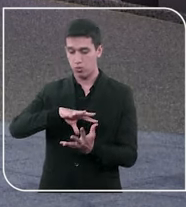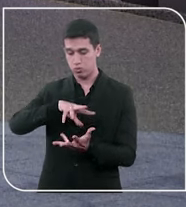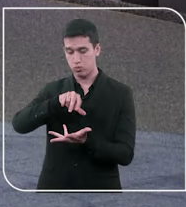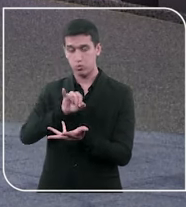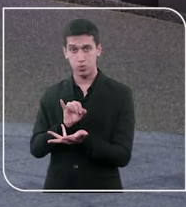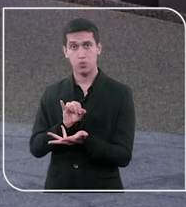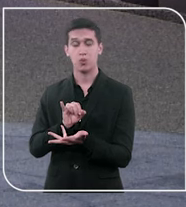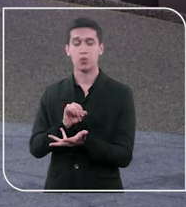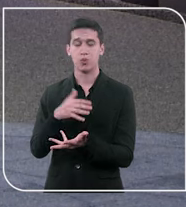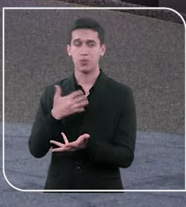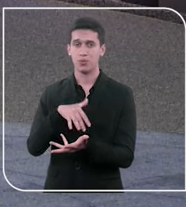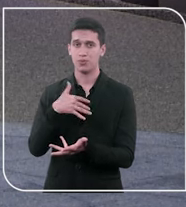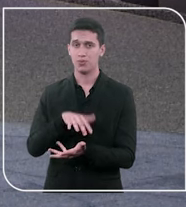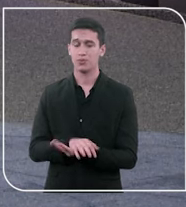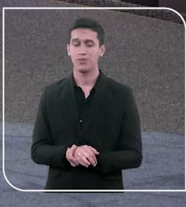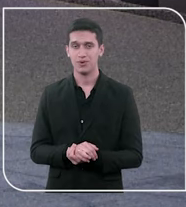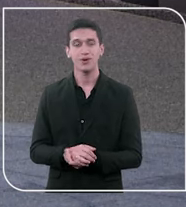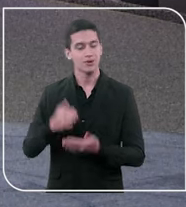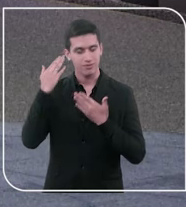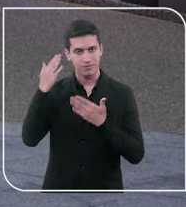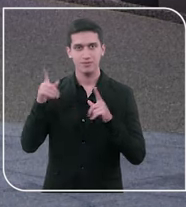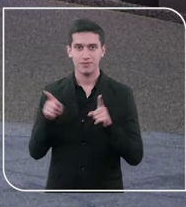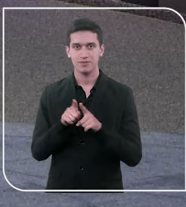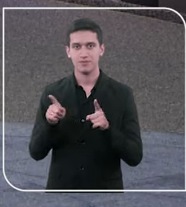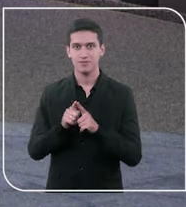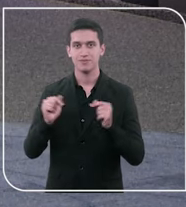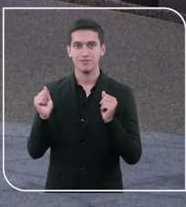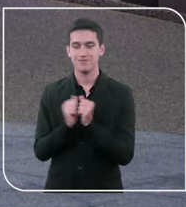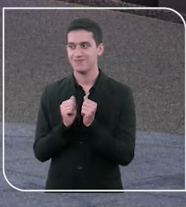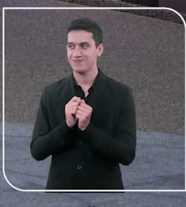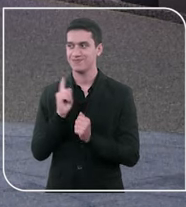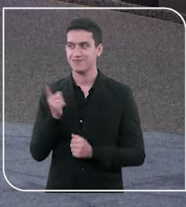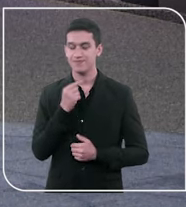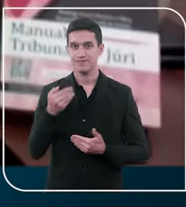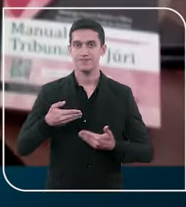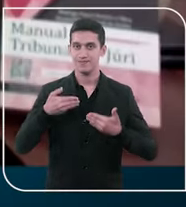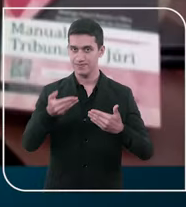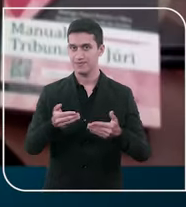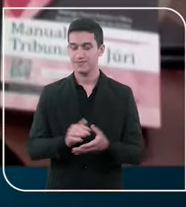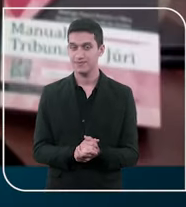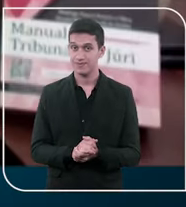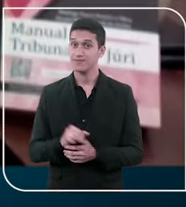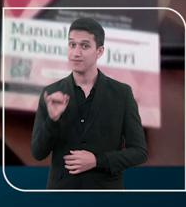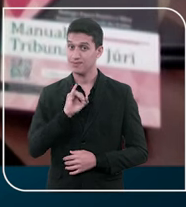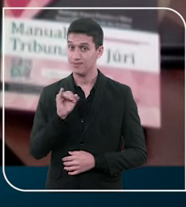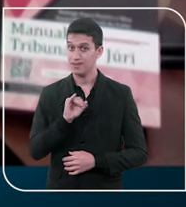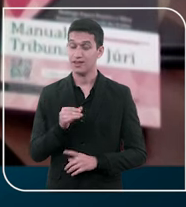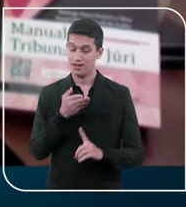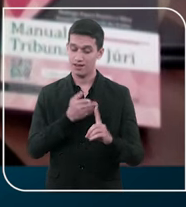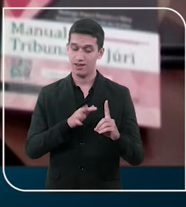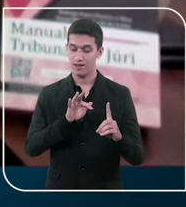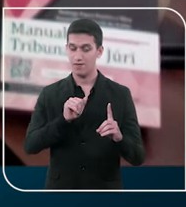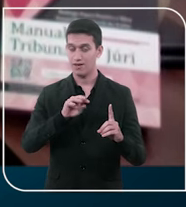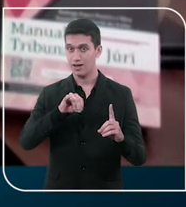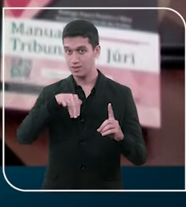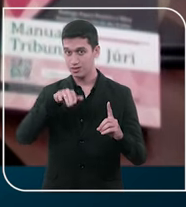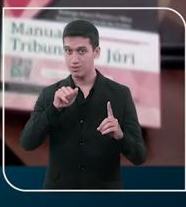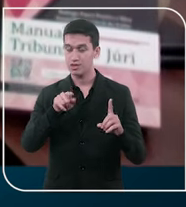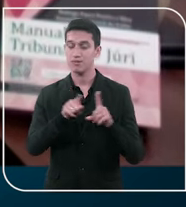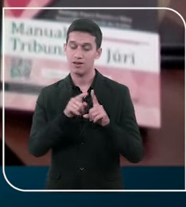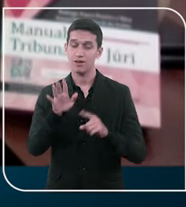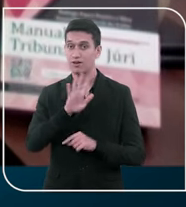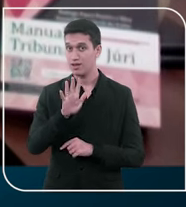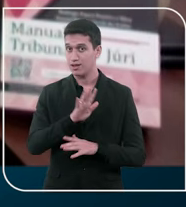Internacional. Professor Rodrigo, muitíssimo obrigada também por aceitar o nosso convite. Olá, Fátima. Olá a todos os que